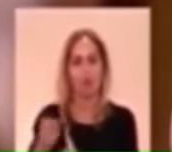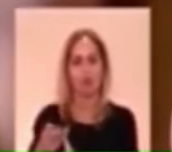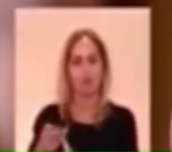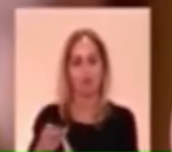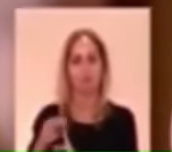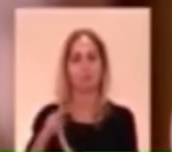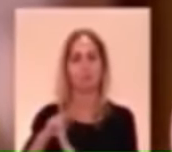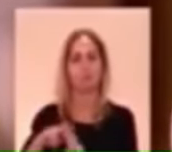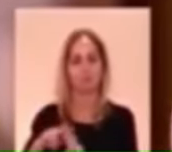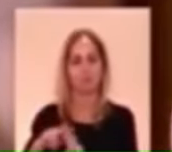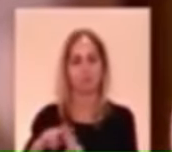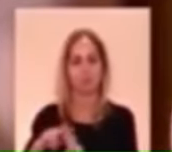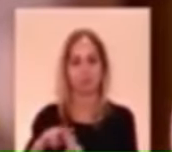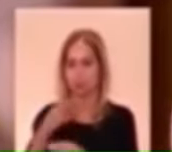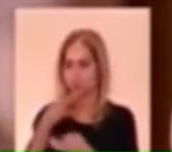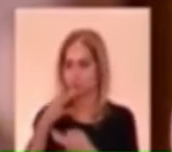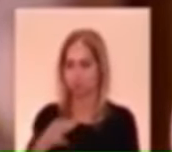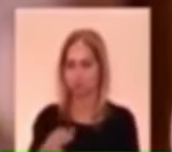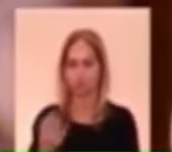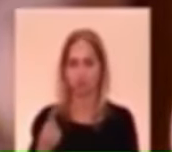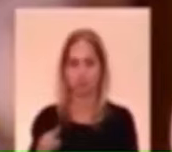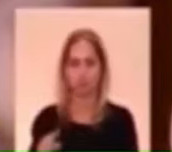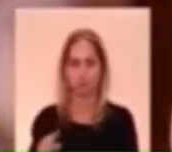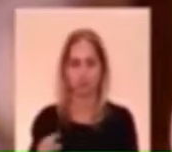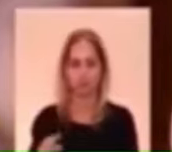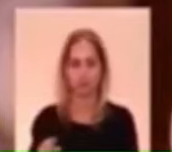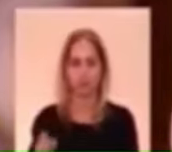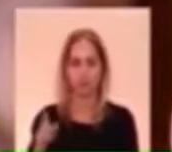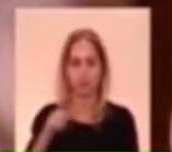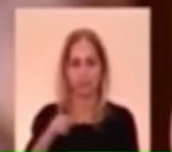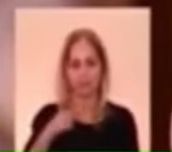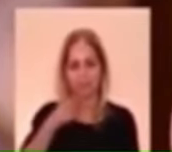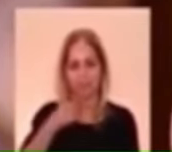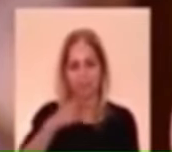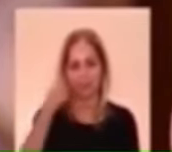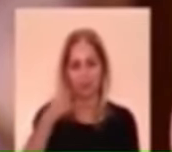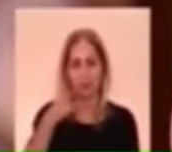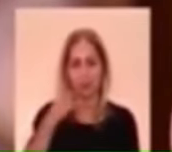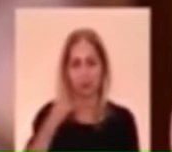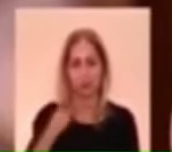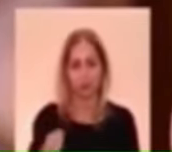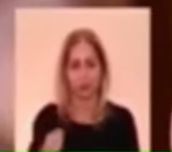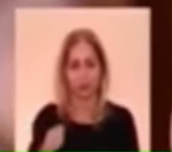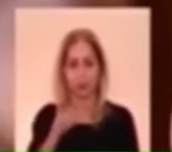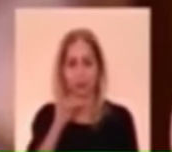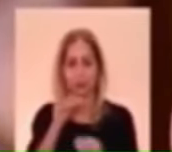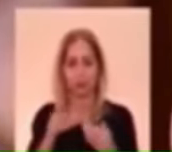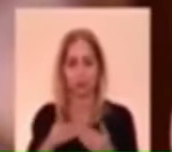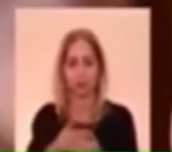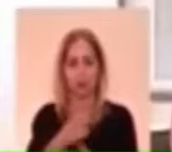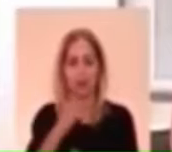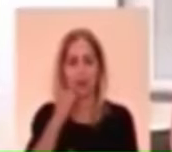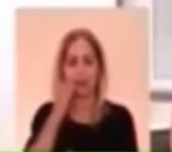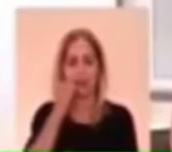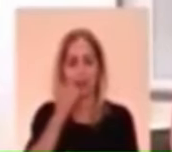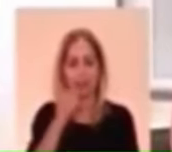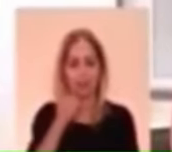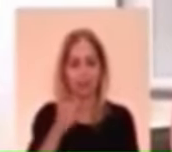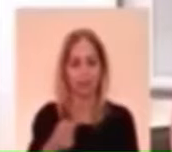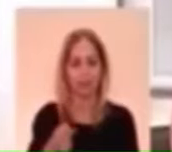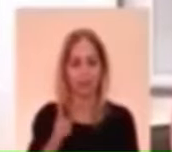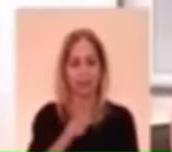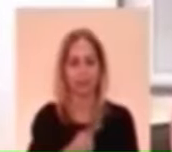Direitos Humanos sabemos que existem determinadas situações nomeadamente no mundo prisional